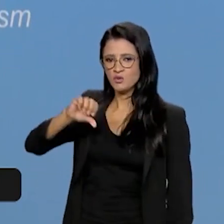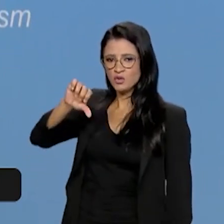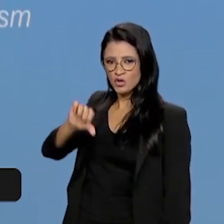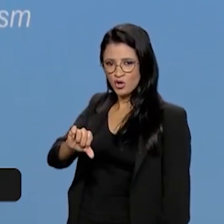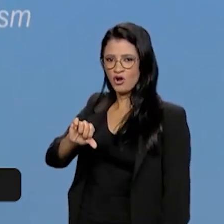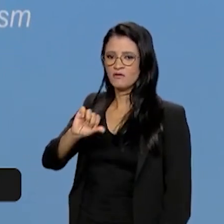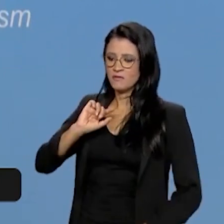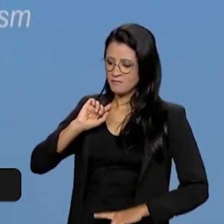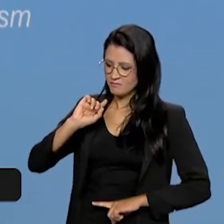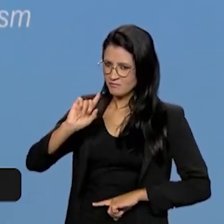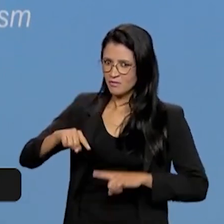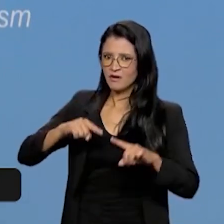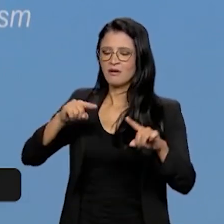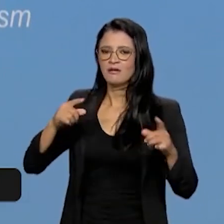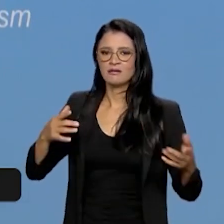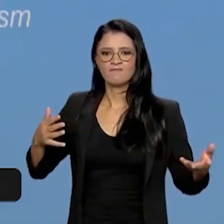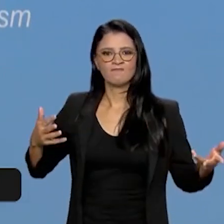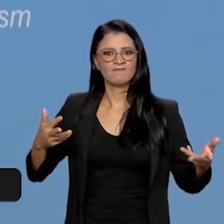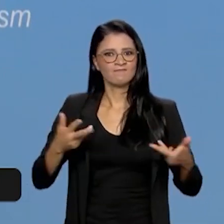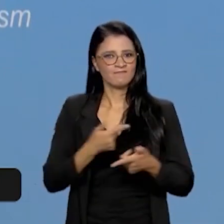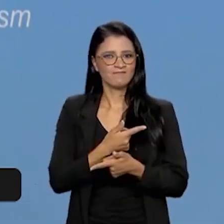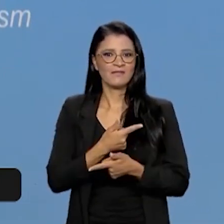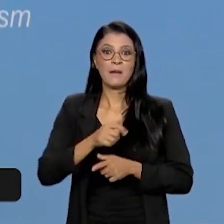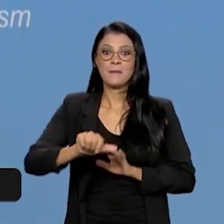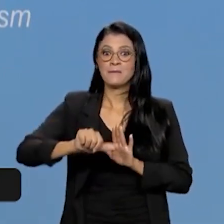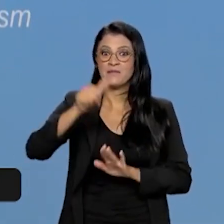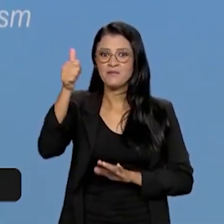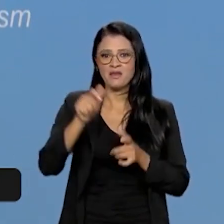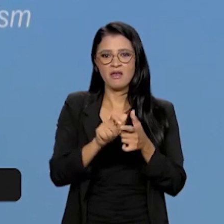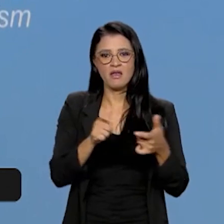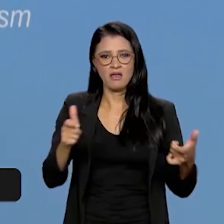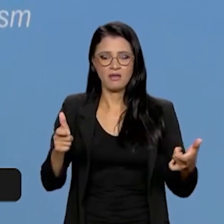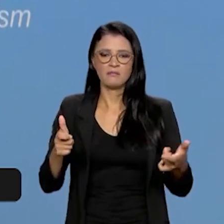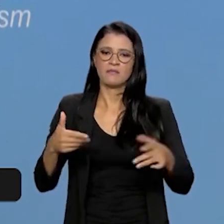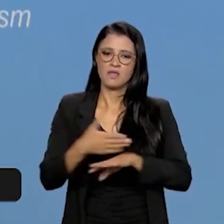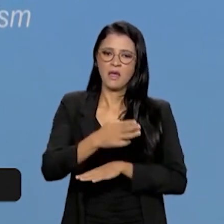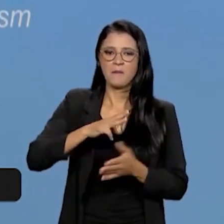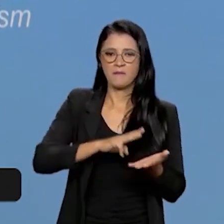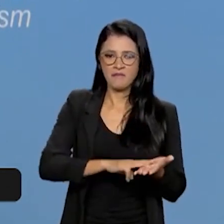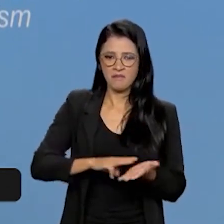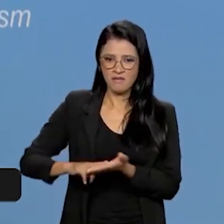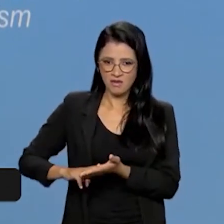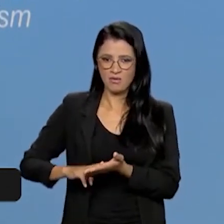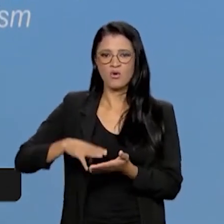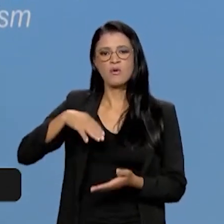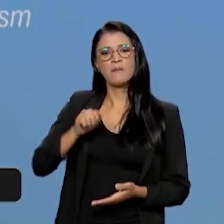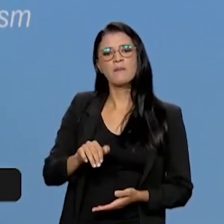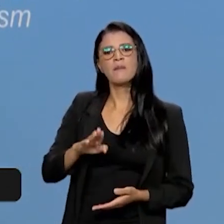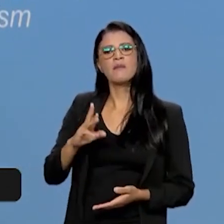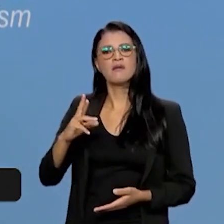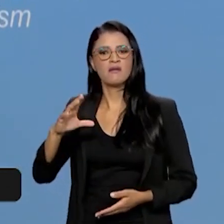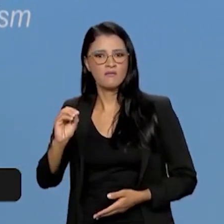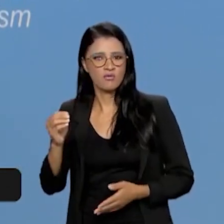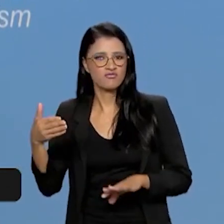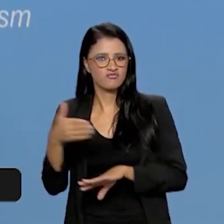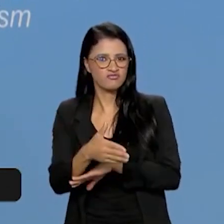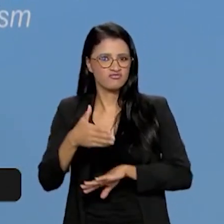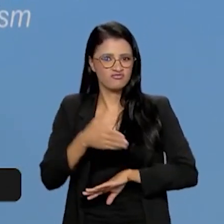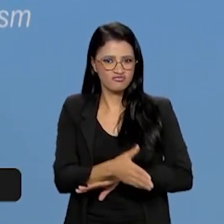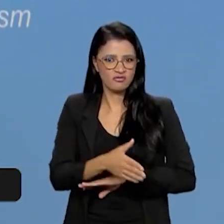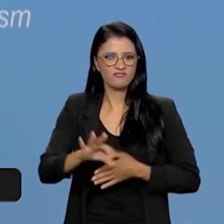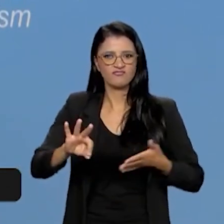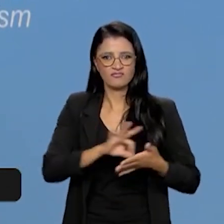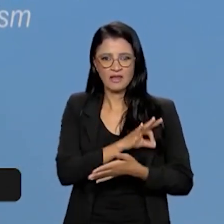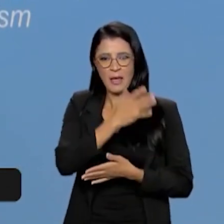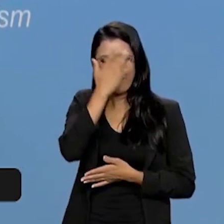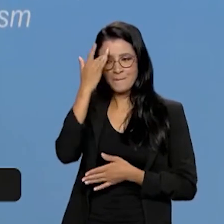avanço extraordinário, que foi a primeira ampliação dos membros. Porque você sabe que essas